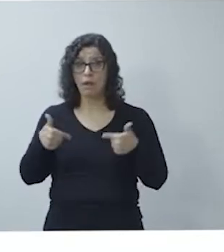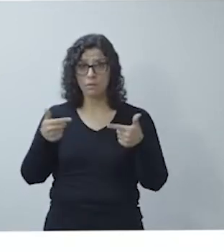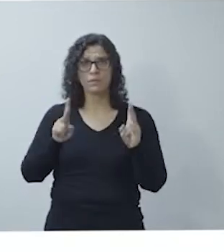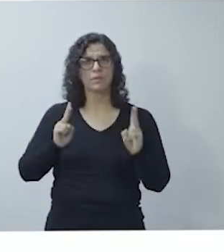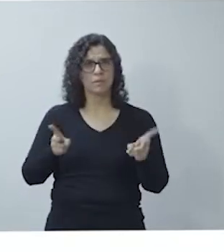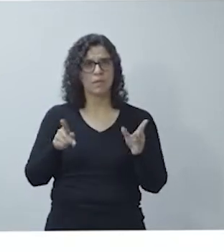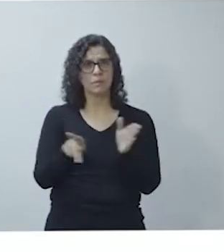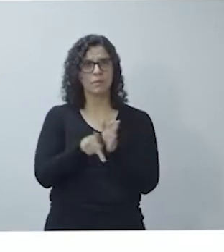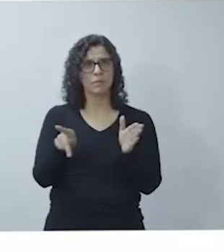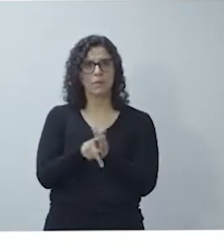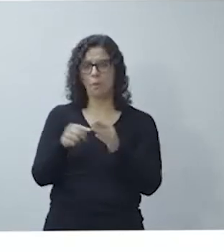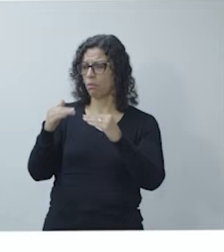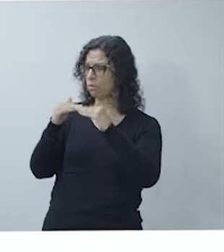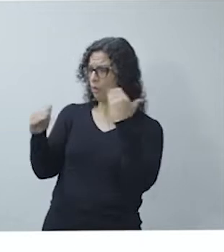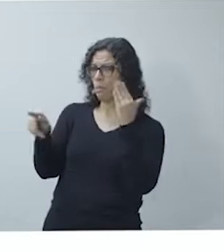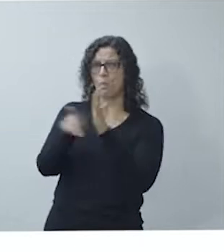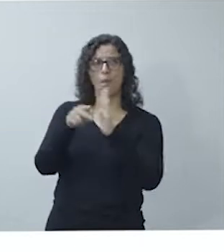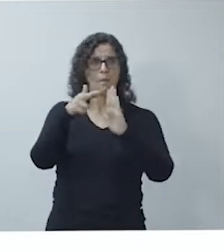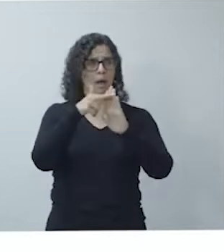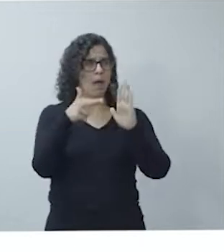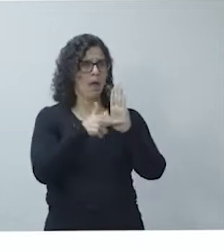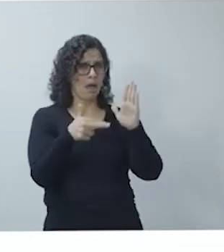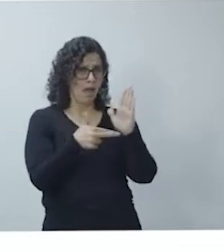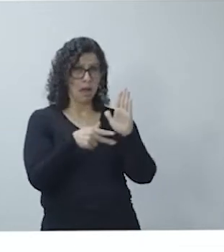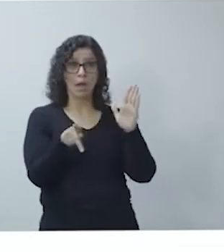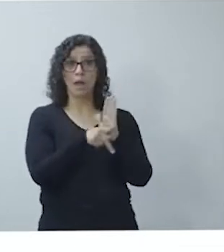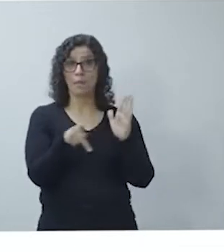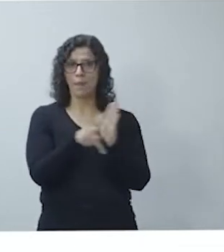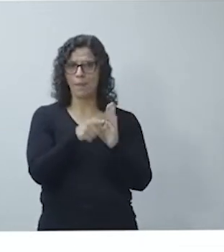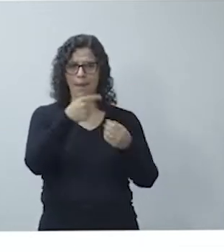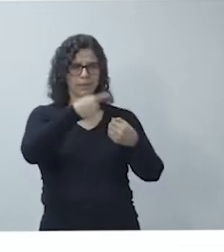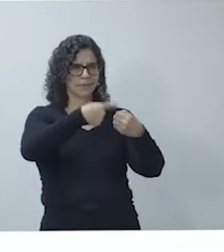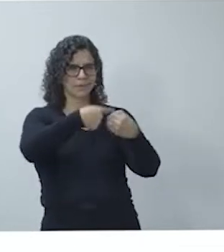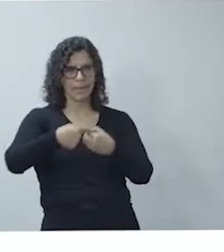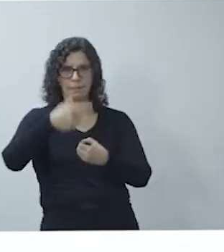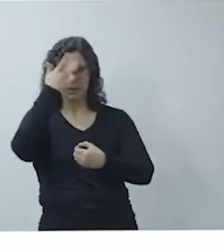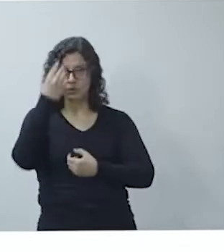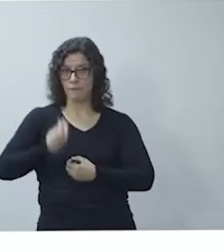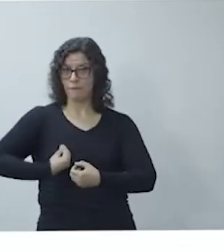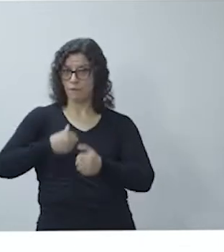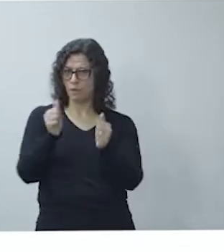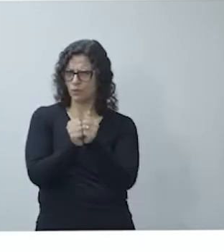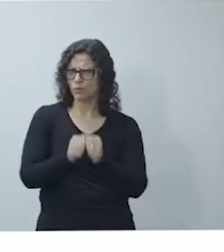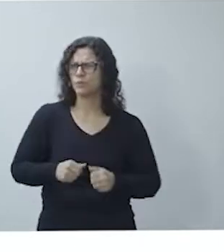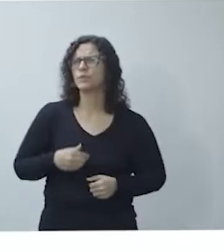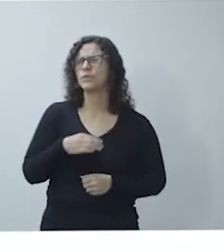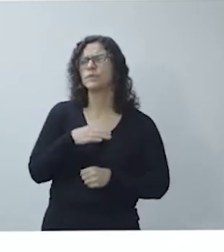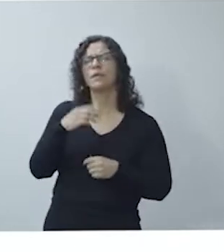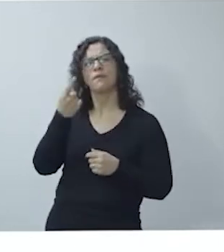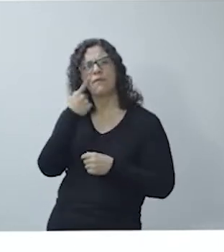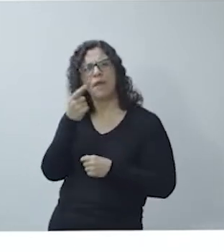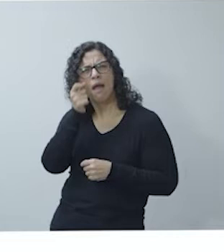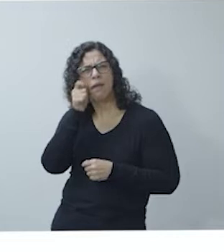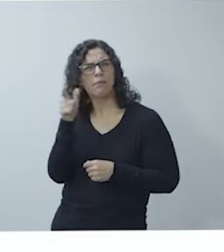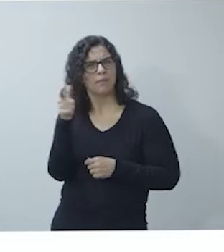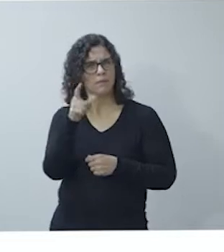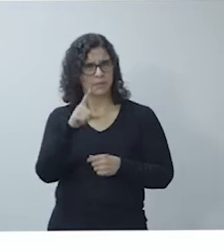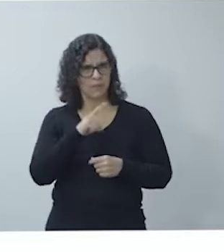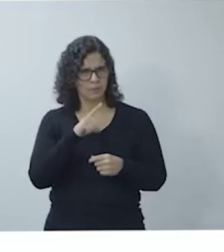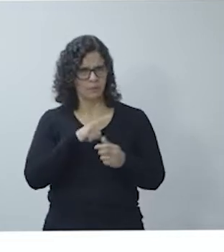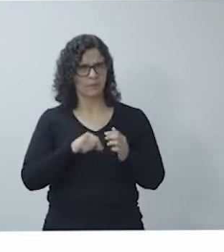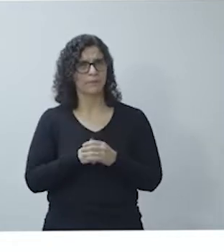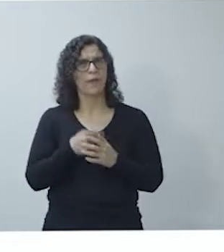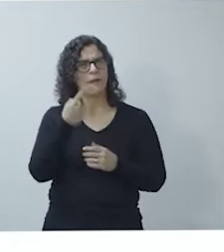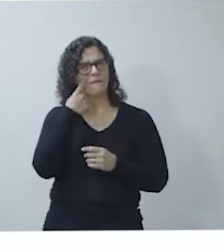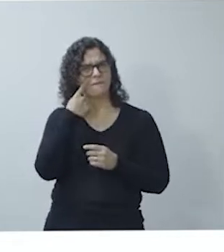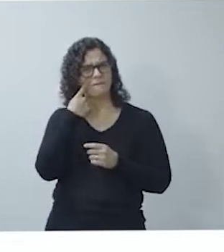sempre em desacordo com a norma dos seus concidadãos. Olha só, eu vou chamar a atenção de vocês